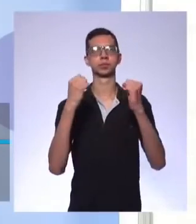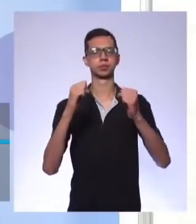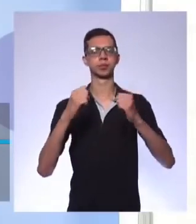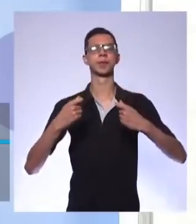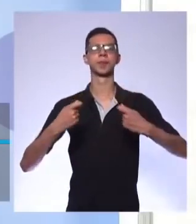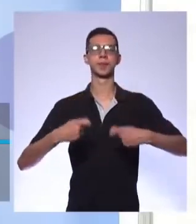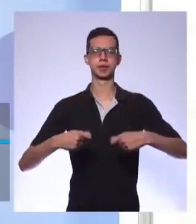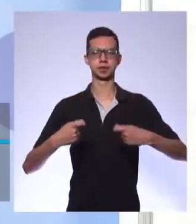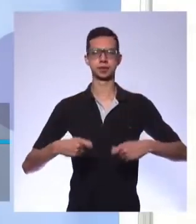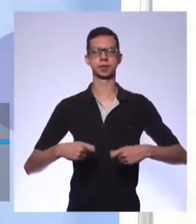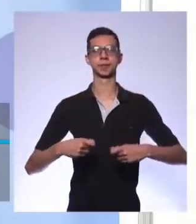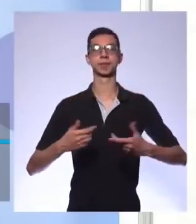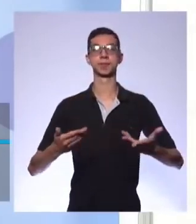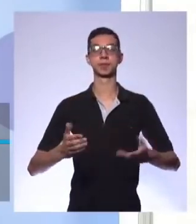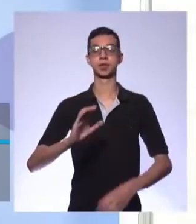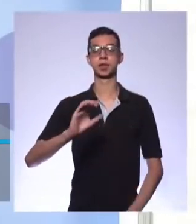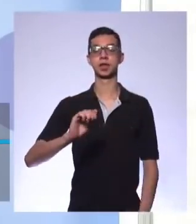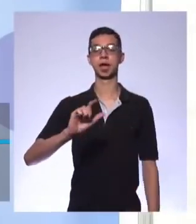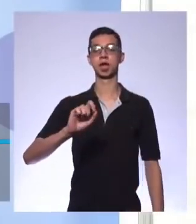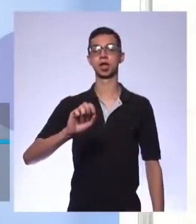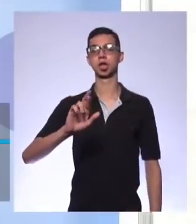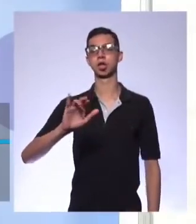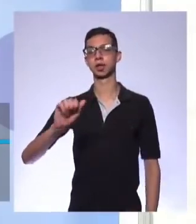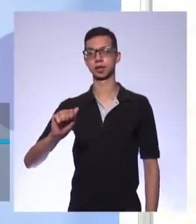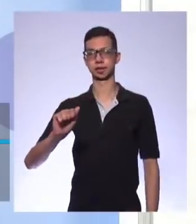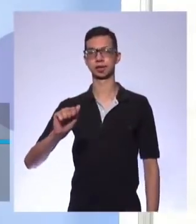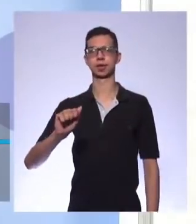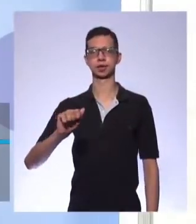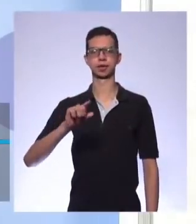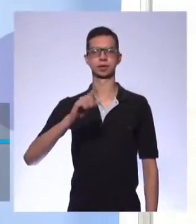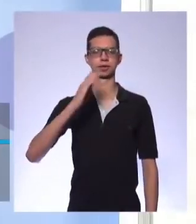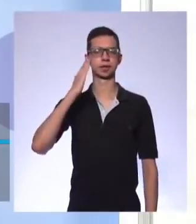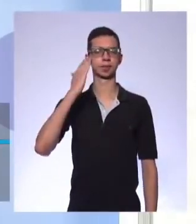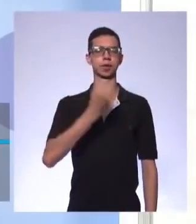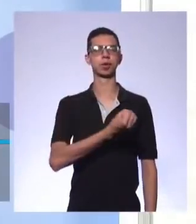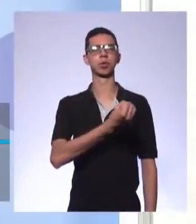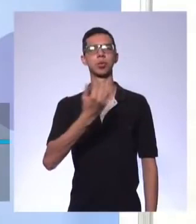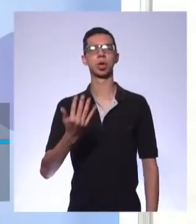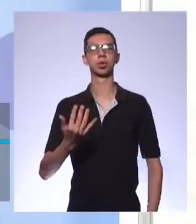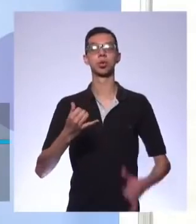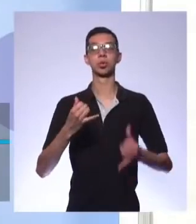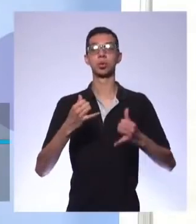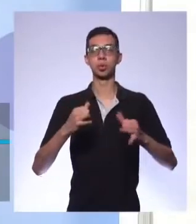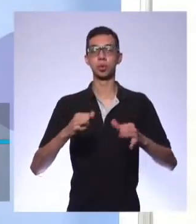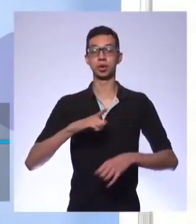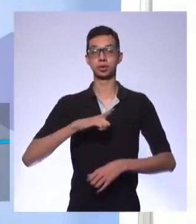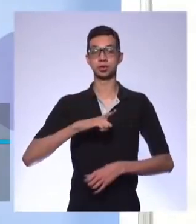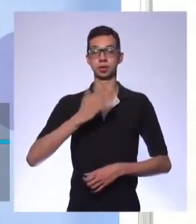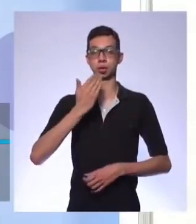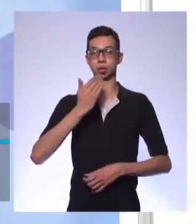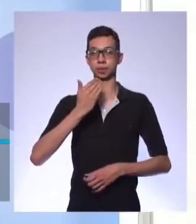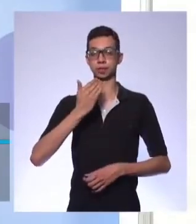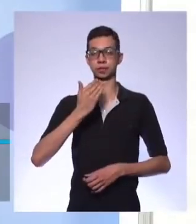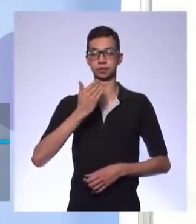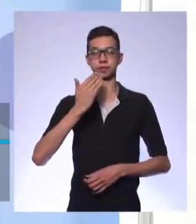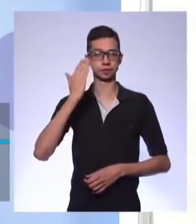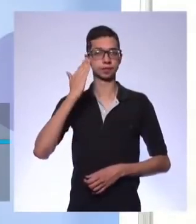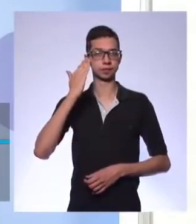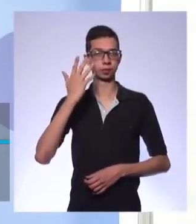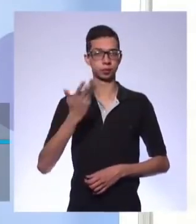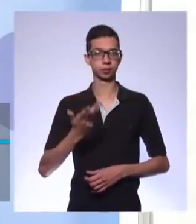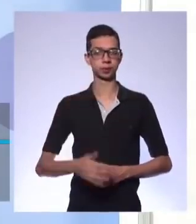caloria basicamente vai ser a unidade de medida para você saber a quantidade de energia que aquele alimento